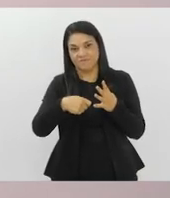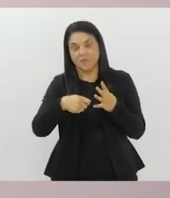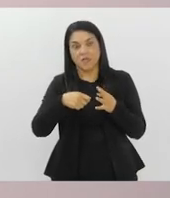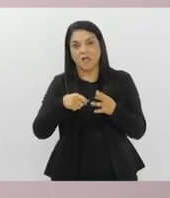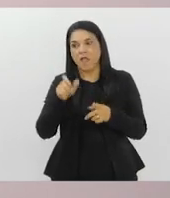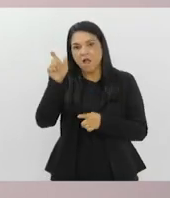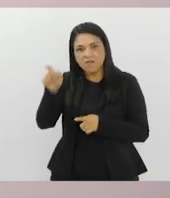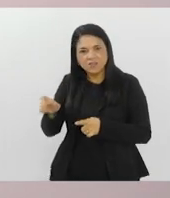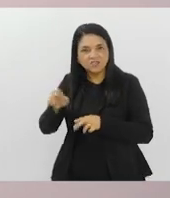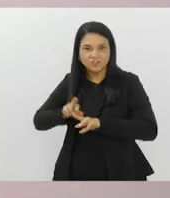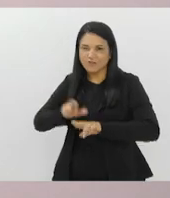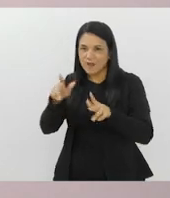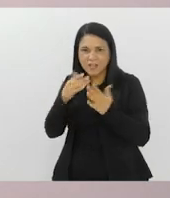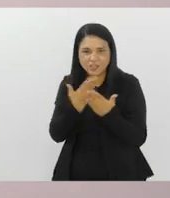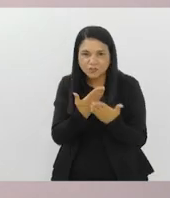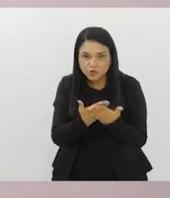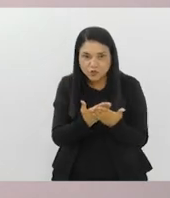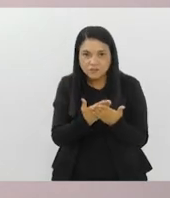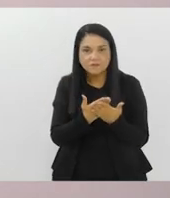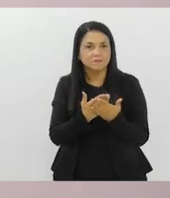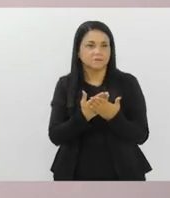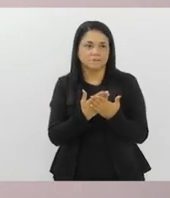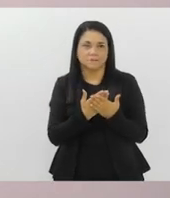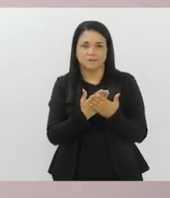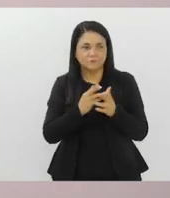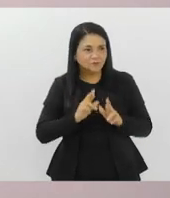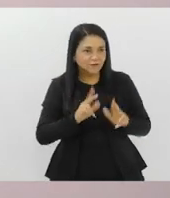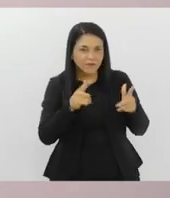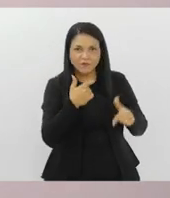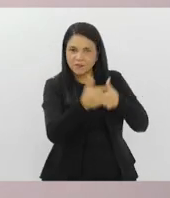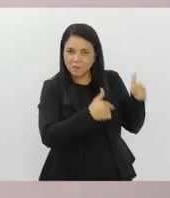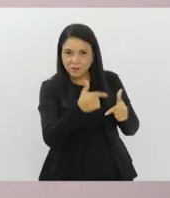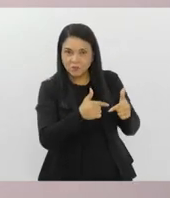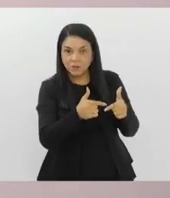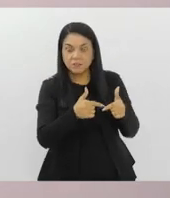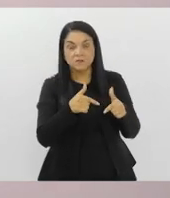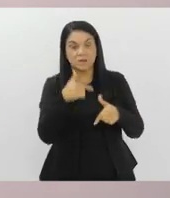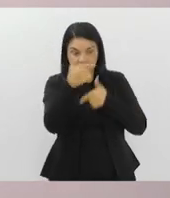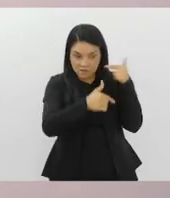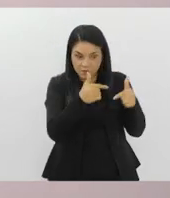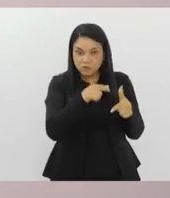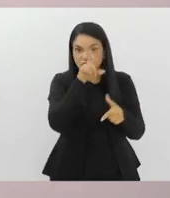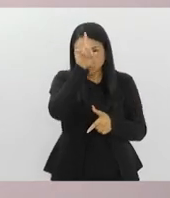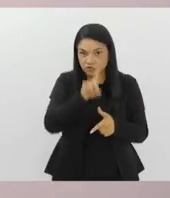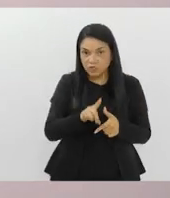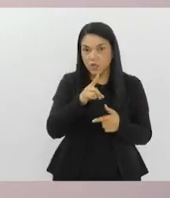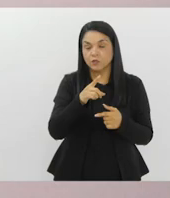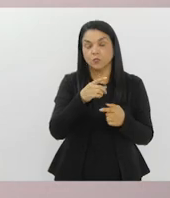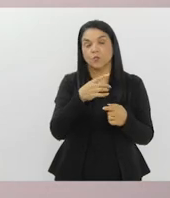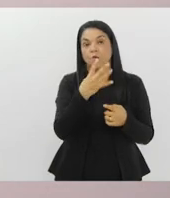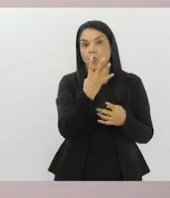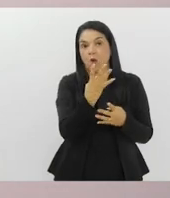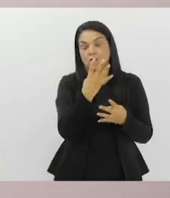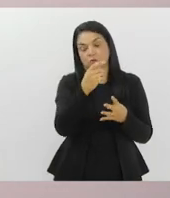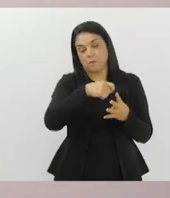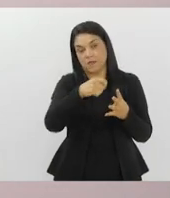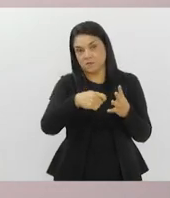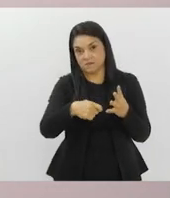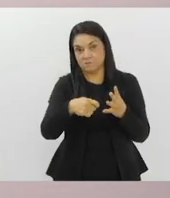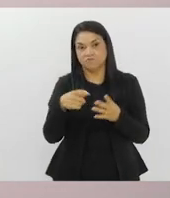diferente porque é estudante, não é diferente da trabalhadora. Então, se a trabalhadora tem direito a 4 meses, a 120 dias, por que a estudante não